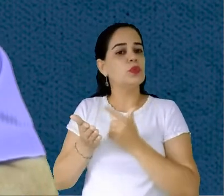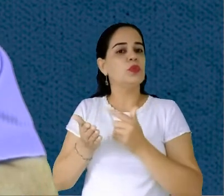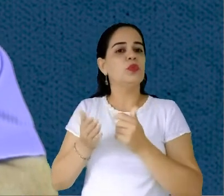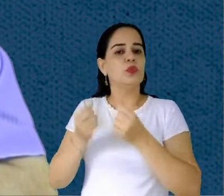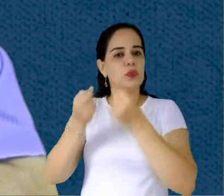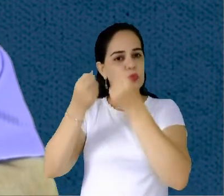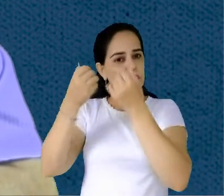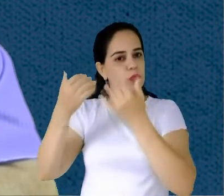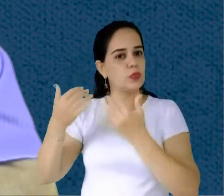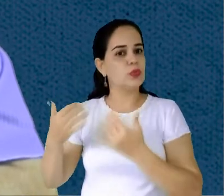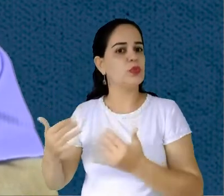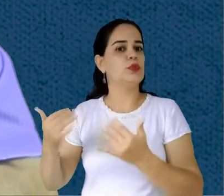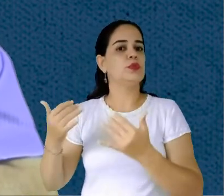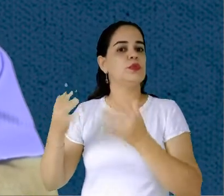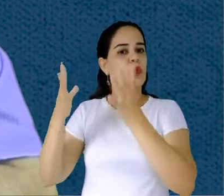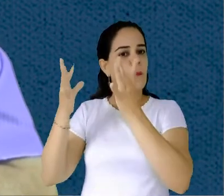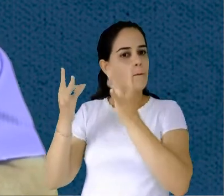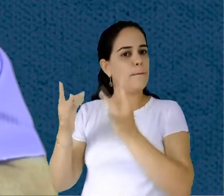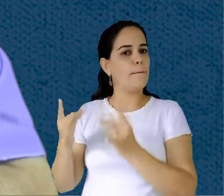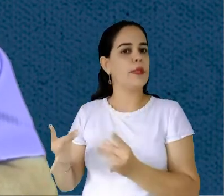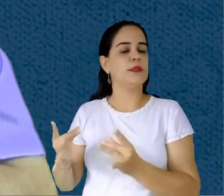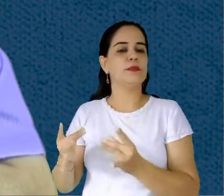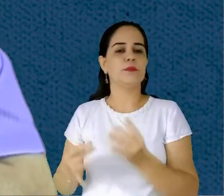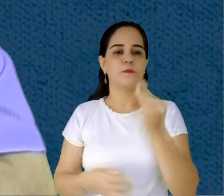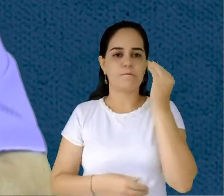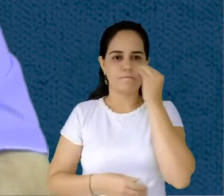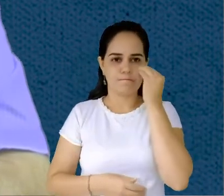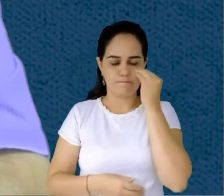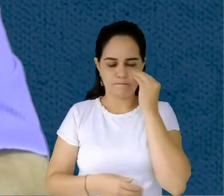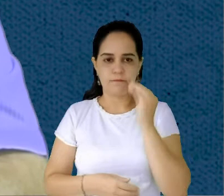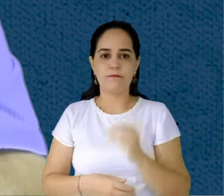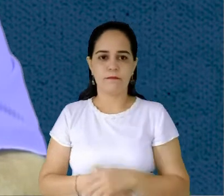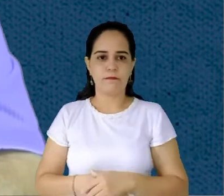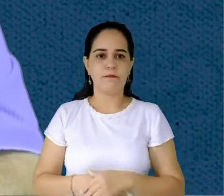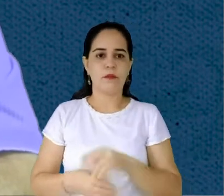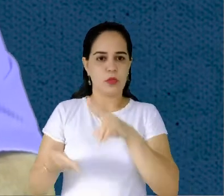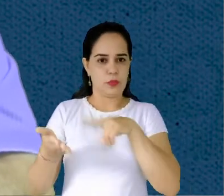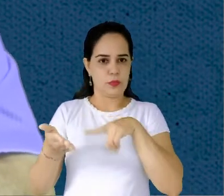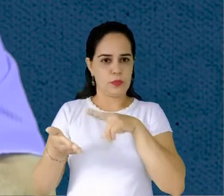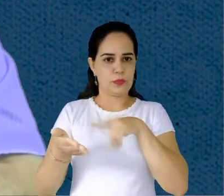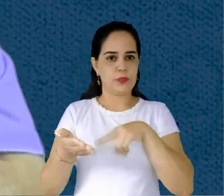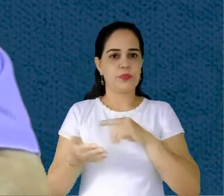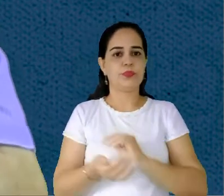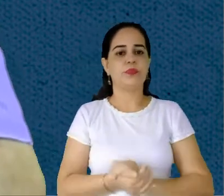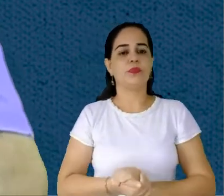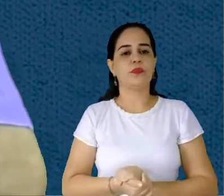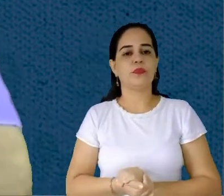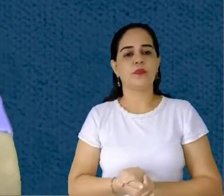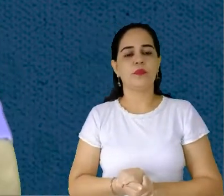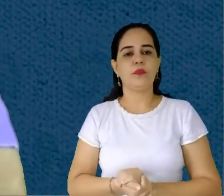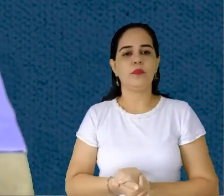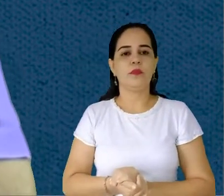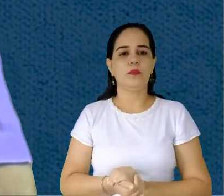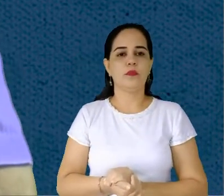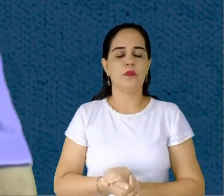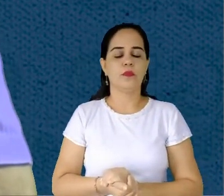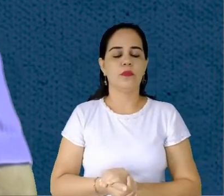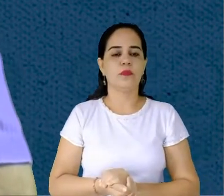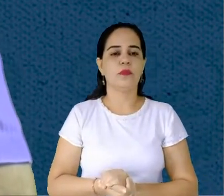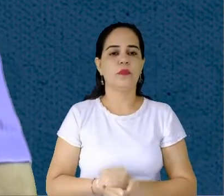Apocalipse ele nos narra. Vamos escutar, pois, com atenção esta leitura do livro do Apocalipse.